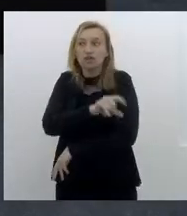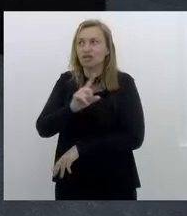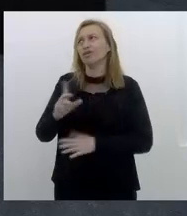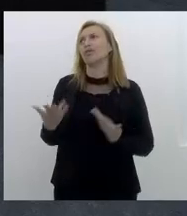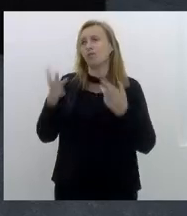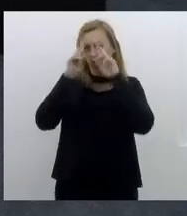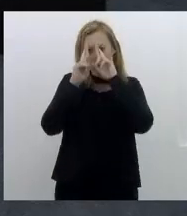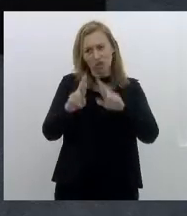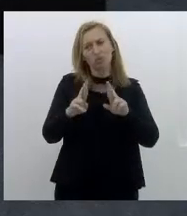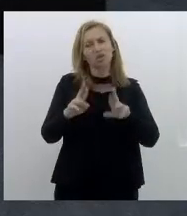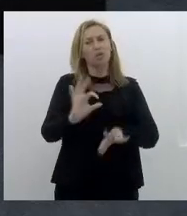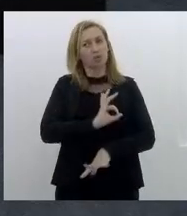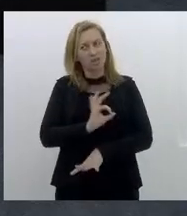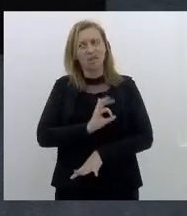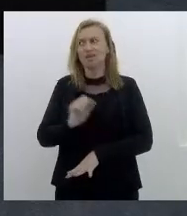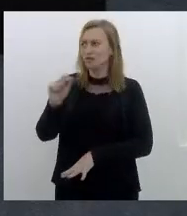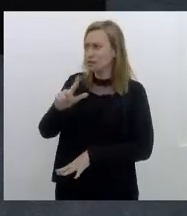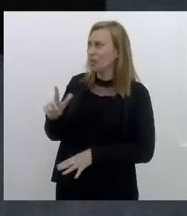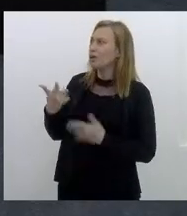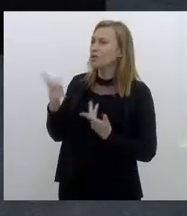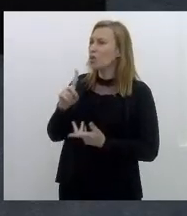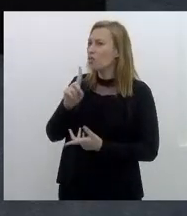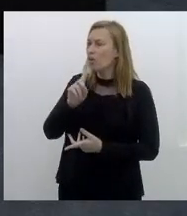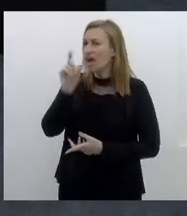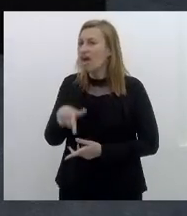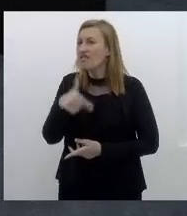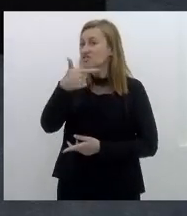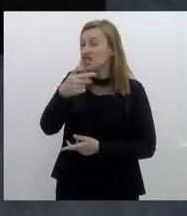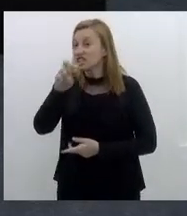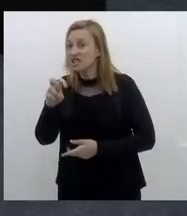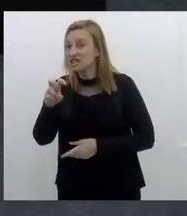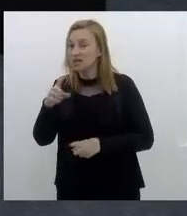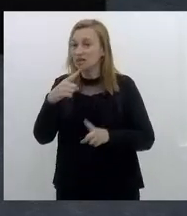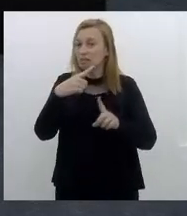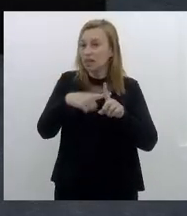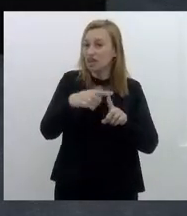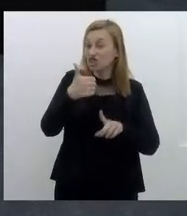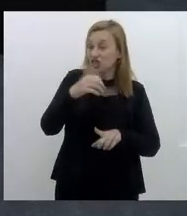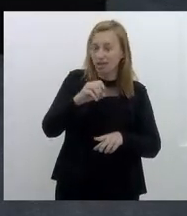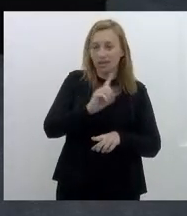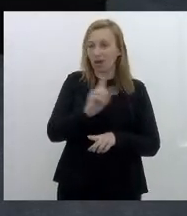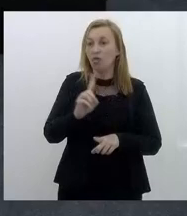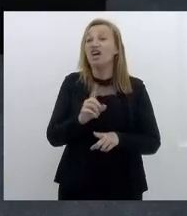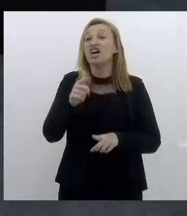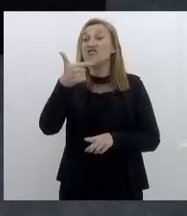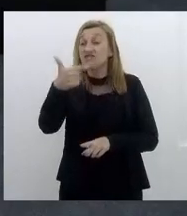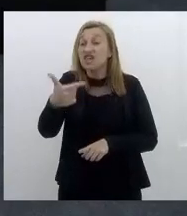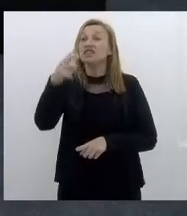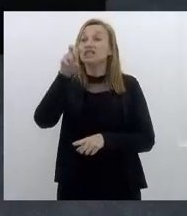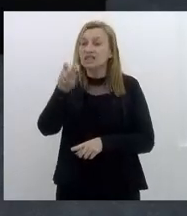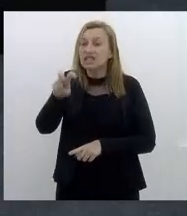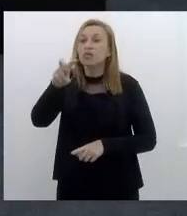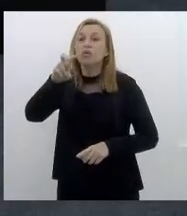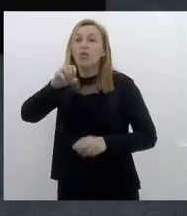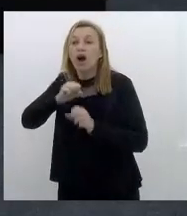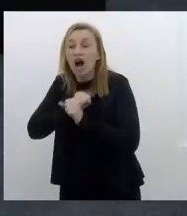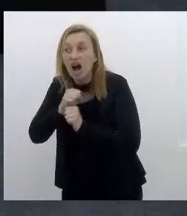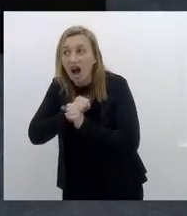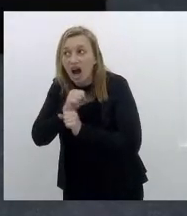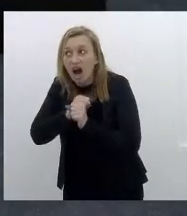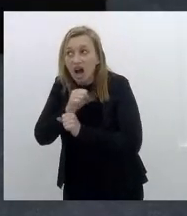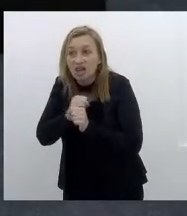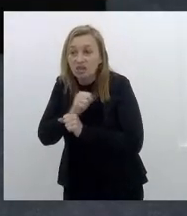com todo respeito aos policiais civis não é 2515 mais 10 são 25 anos